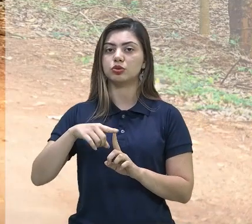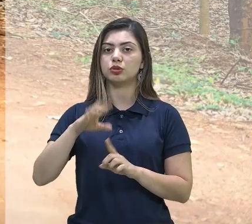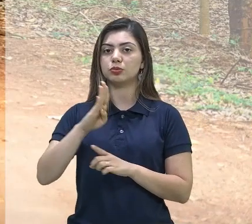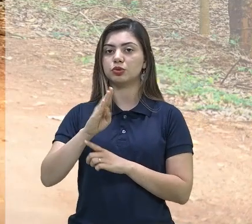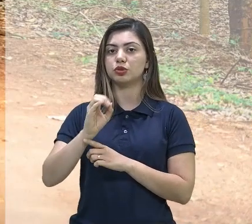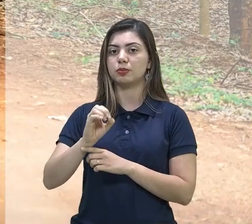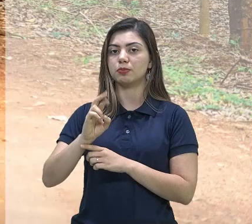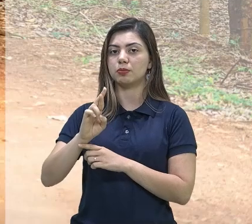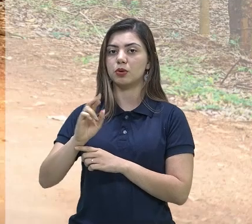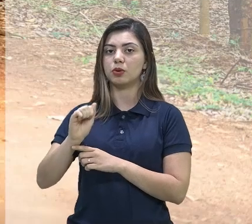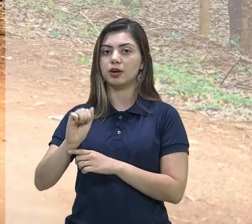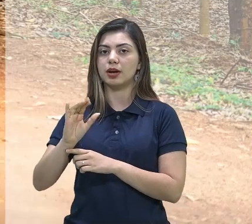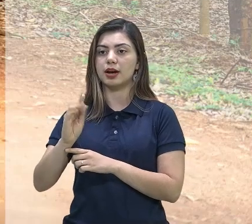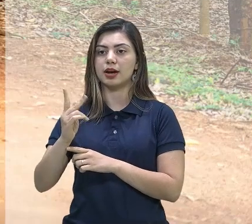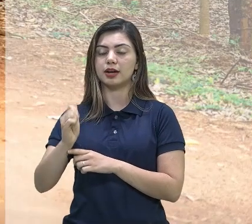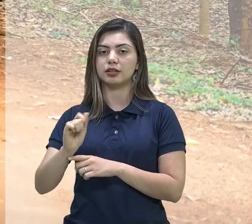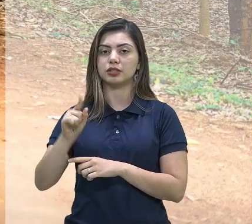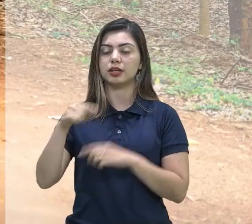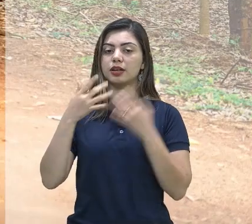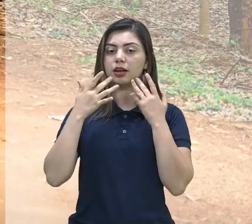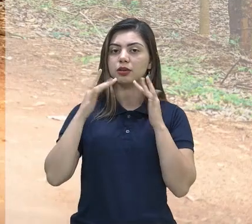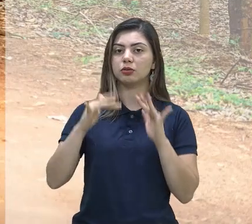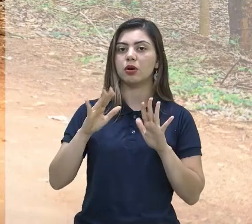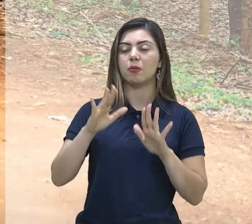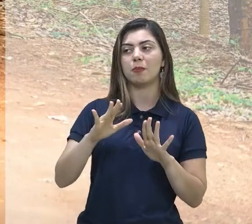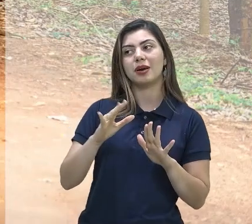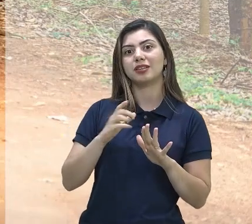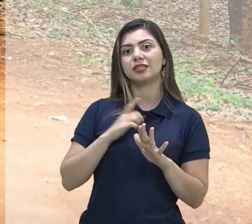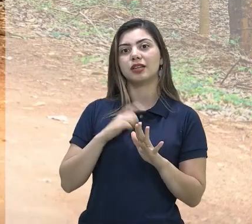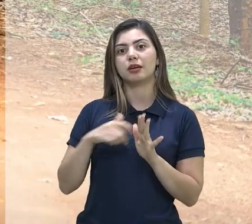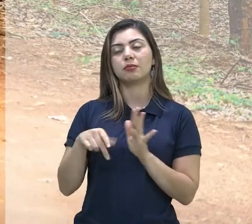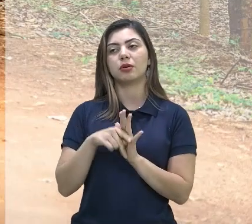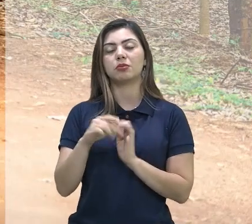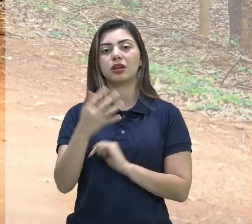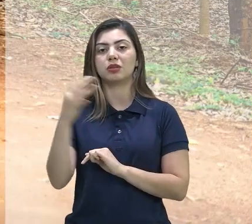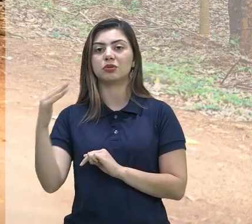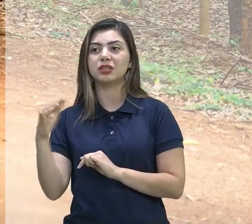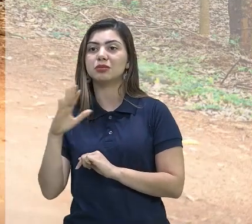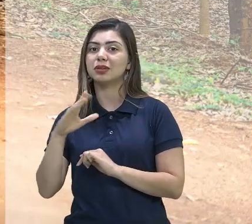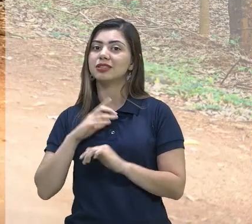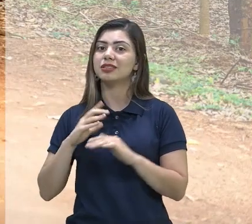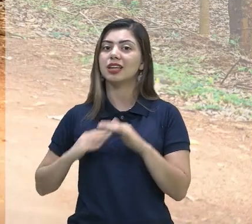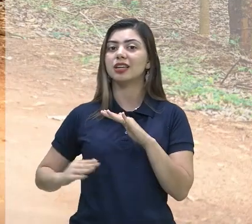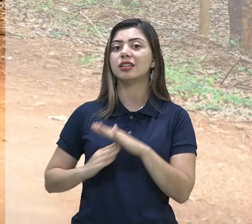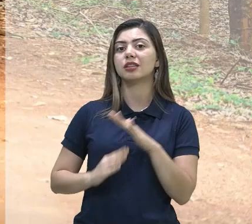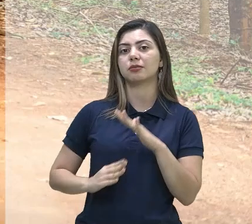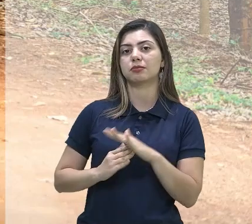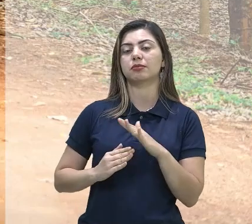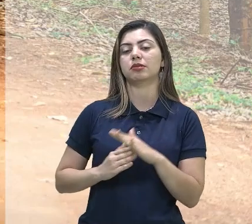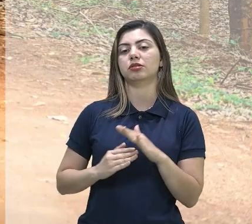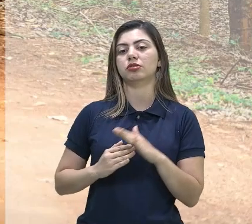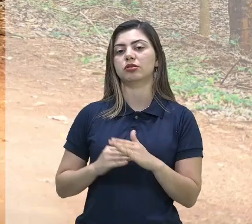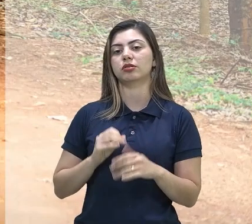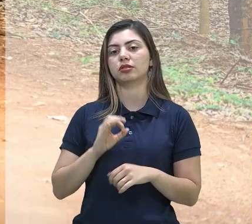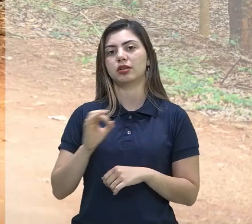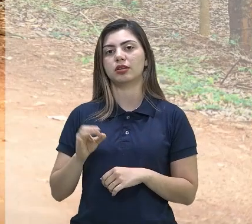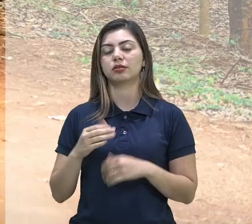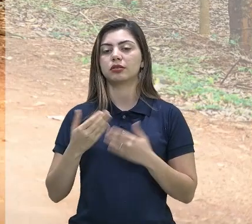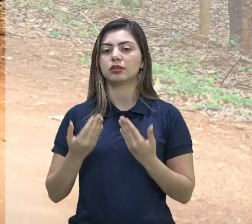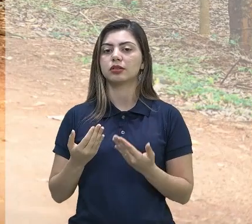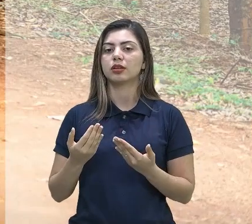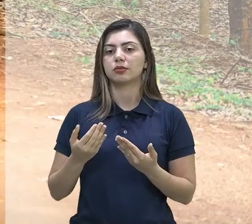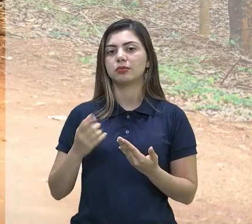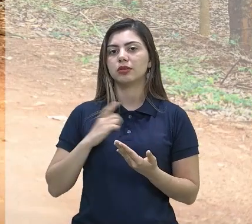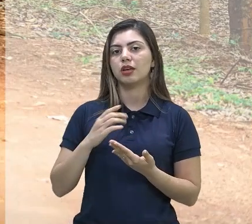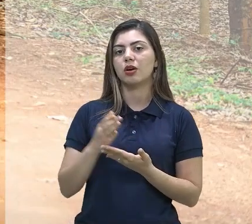uma borracha natural, ela é limitada, gente. E ela ela tem alguns